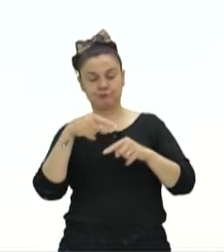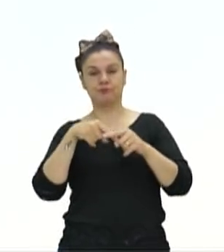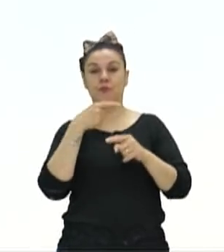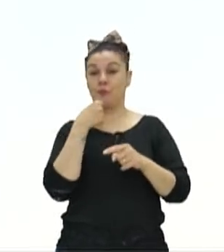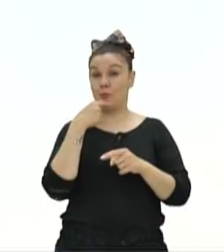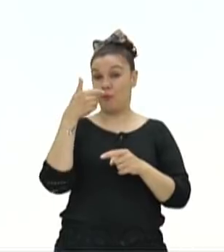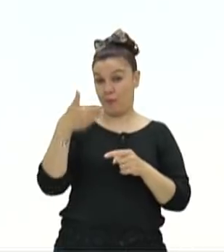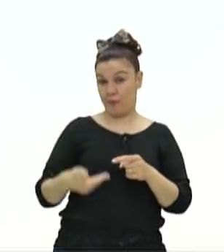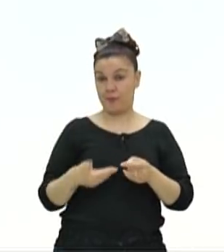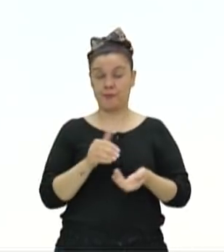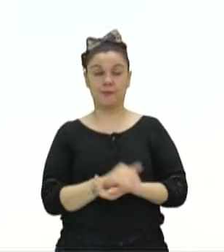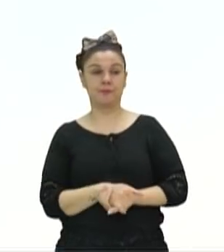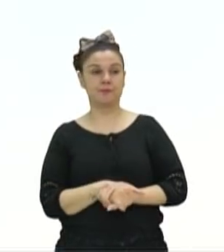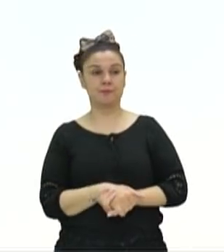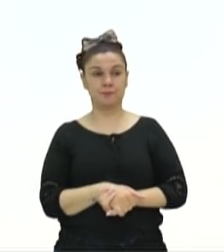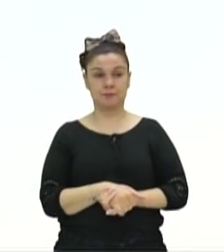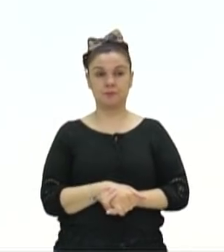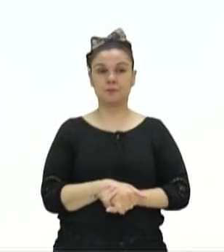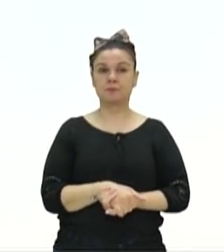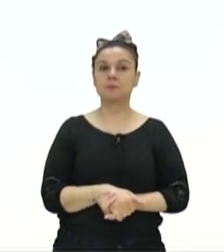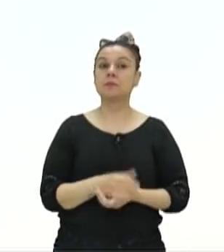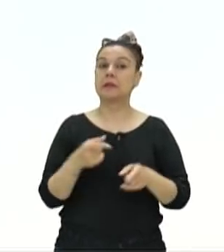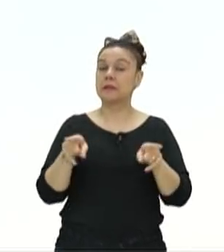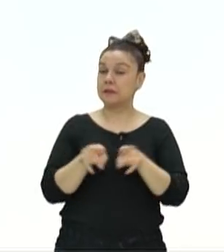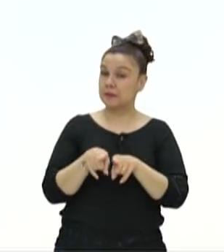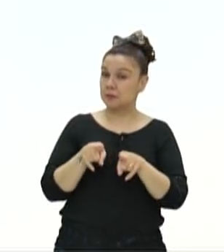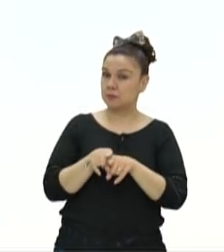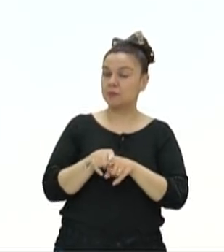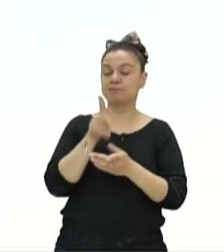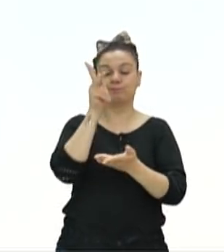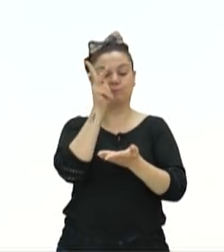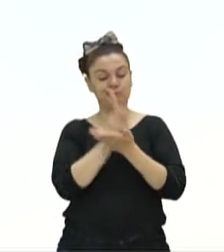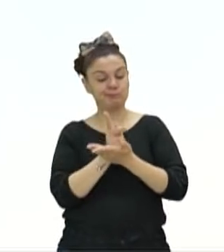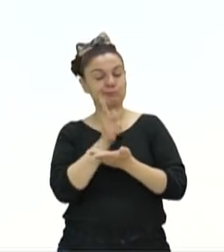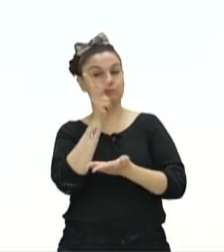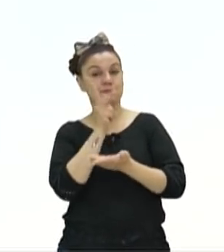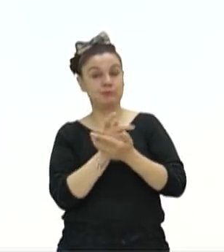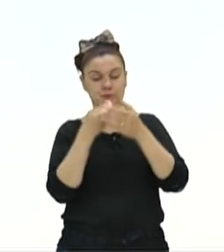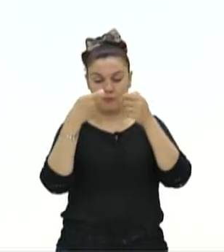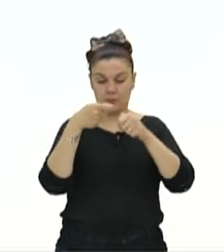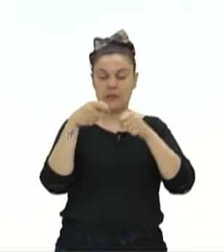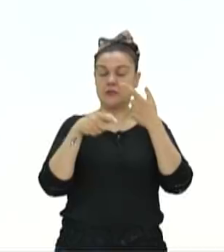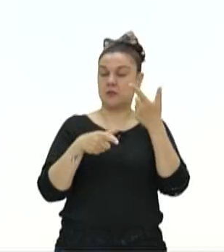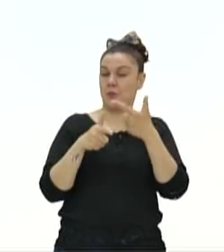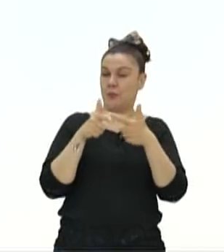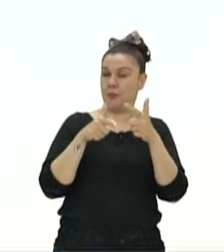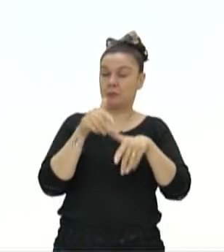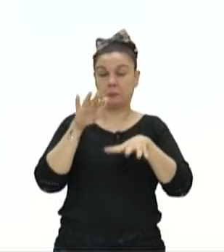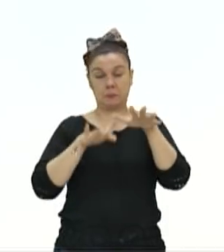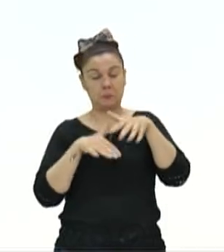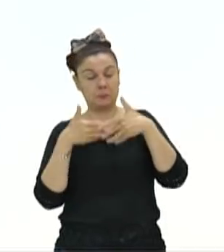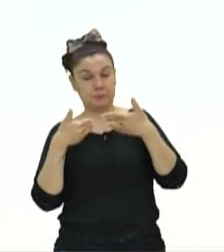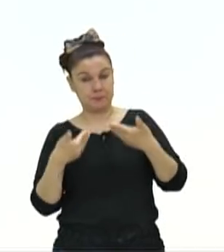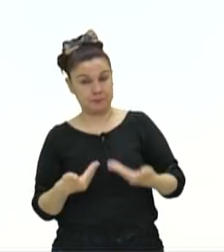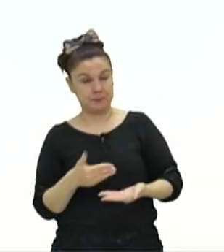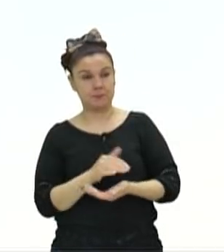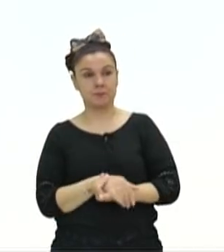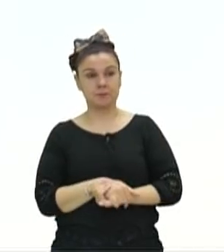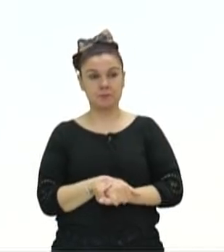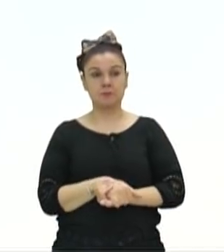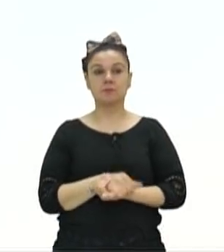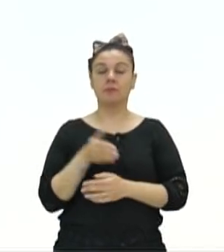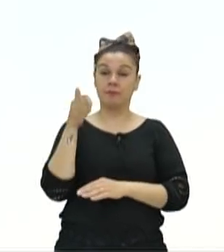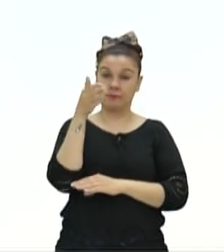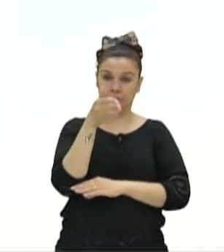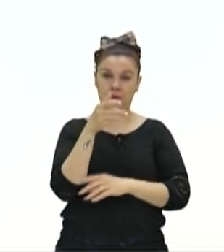né? O funcionamento do sistema reprodutor também. E sempre que necessário, né? Quando houver sintoma, alguma